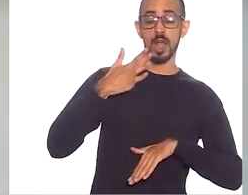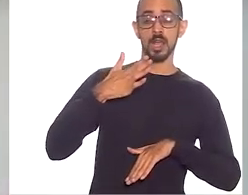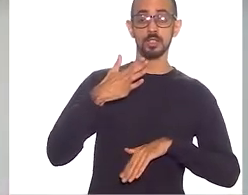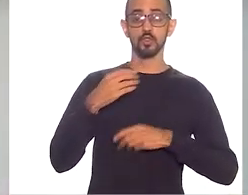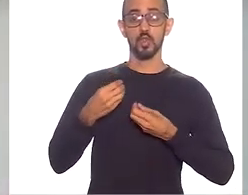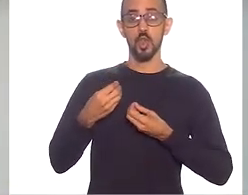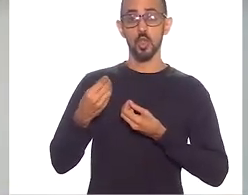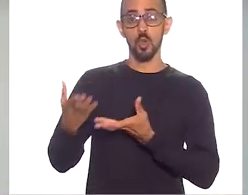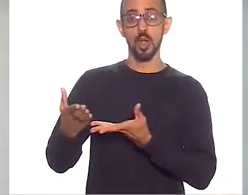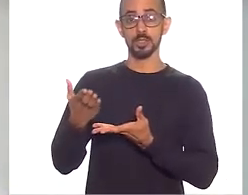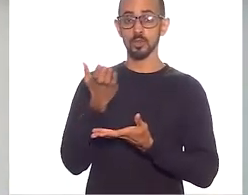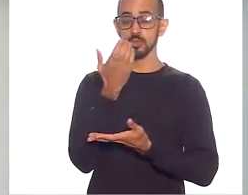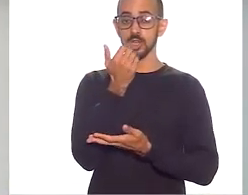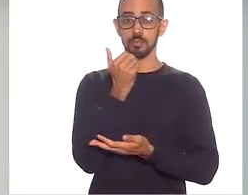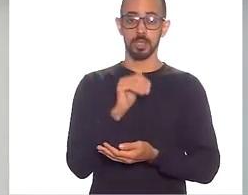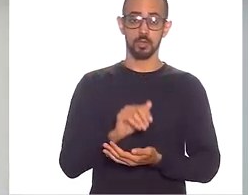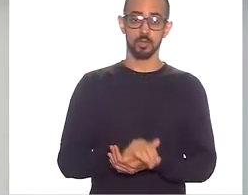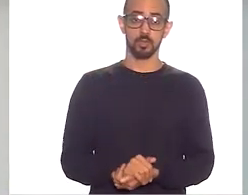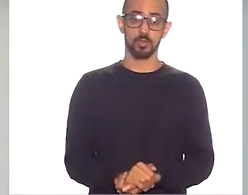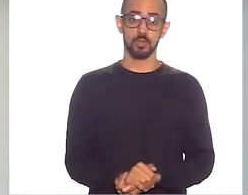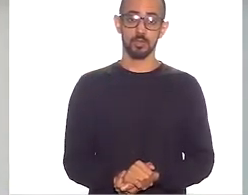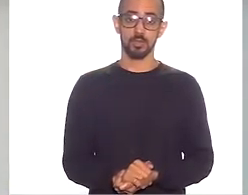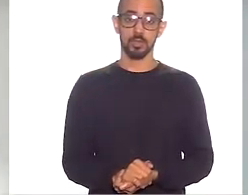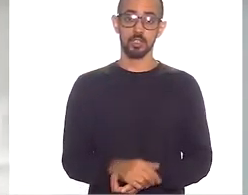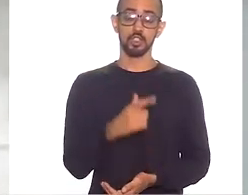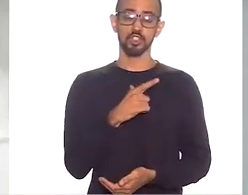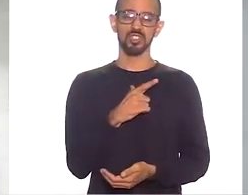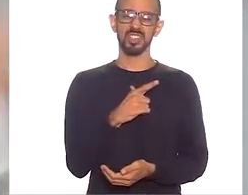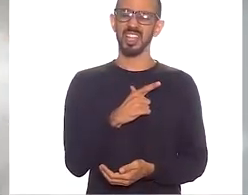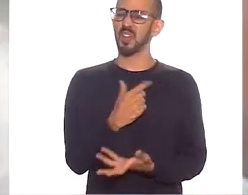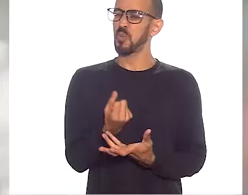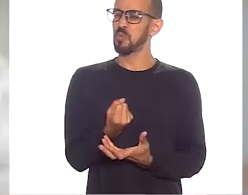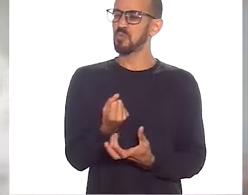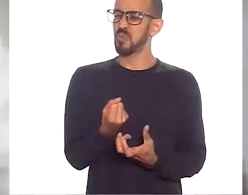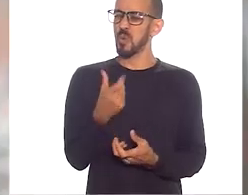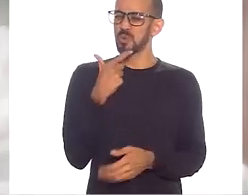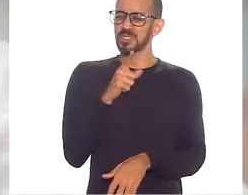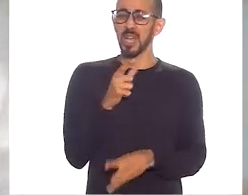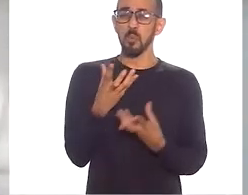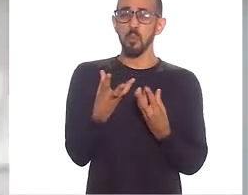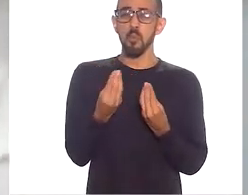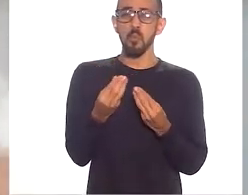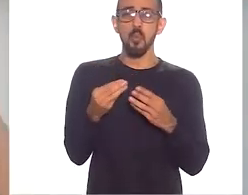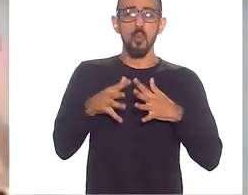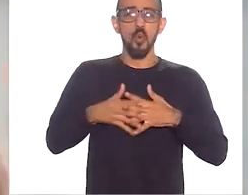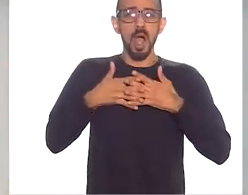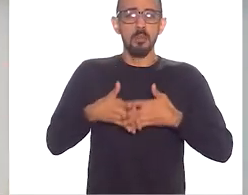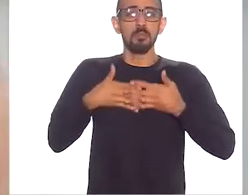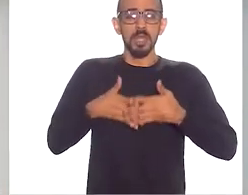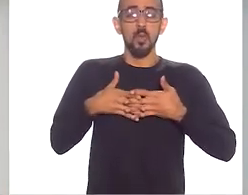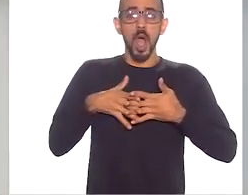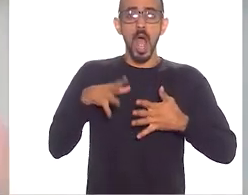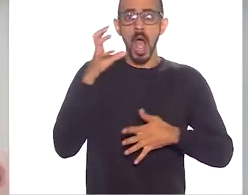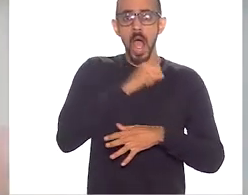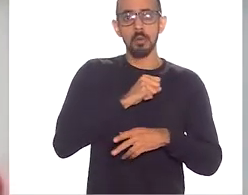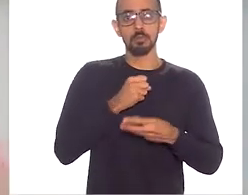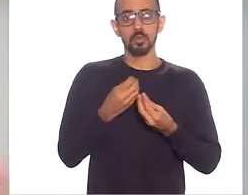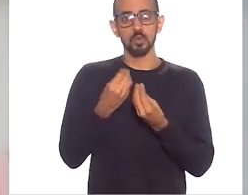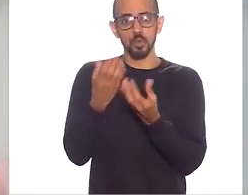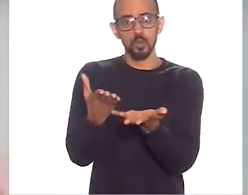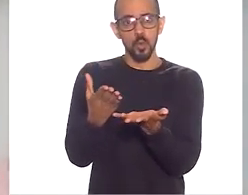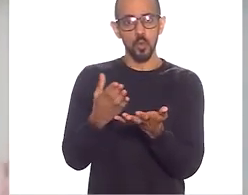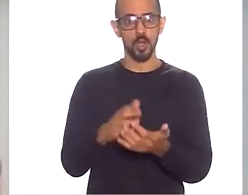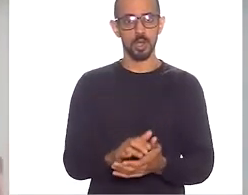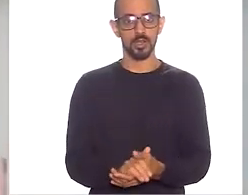mais facilidade doação para alimento, né? E a gente consegue toneladas e caminhões e a população se movimenta